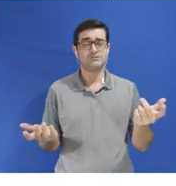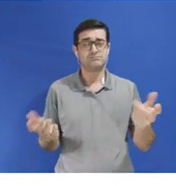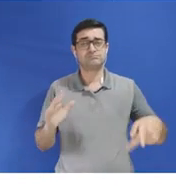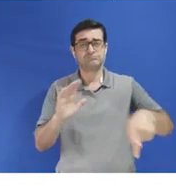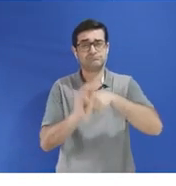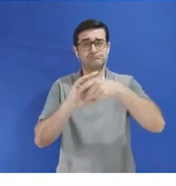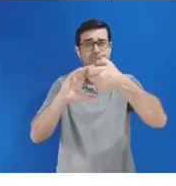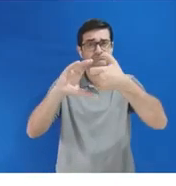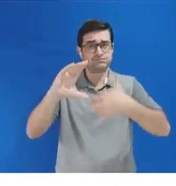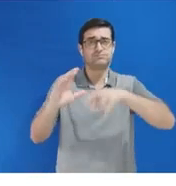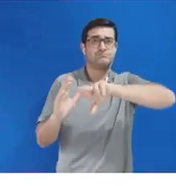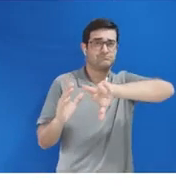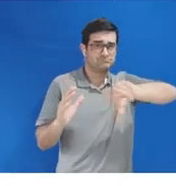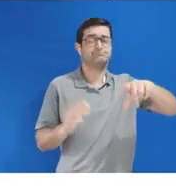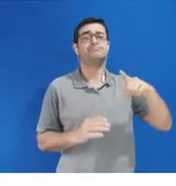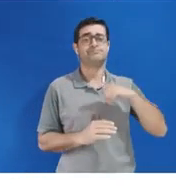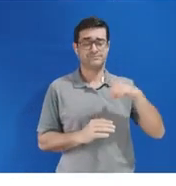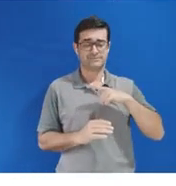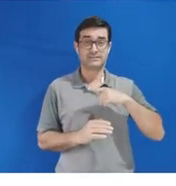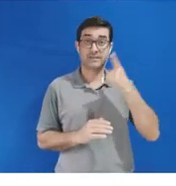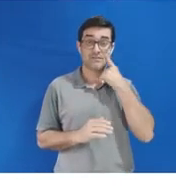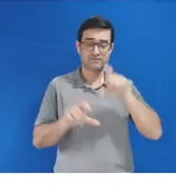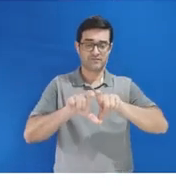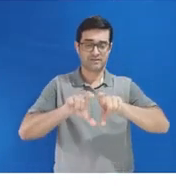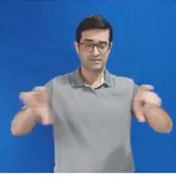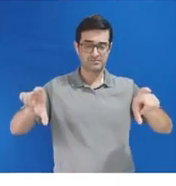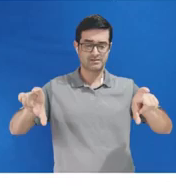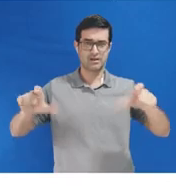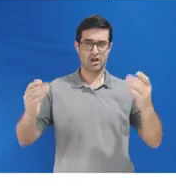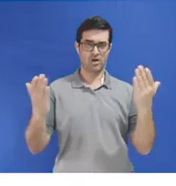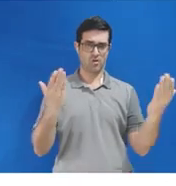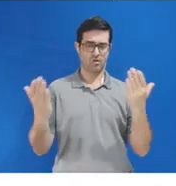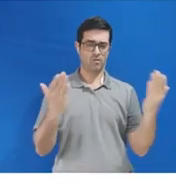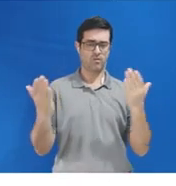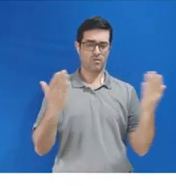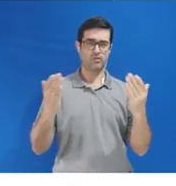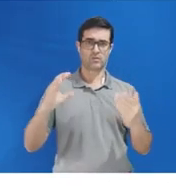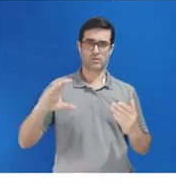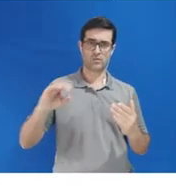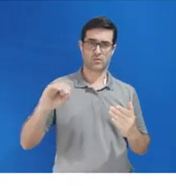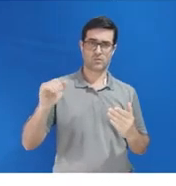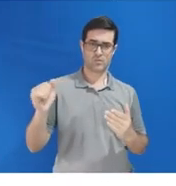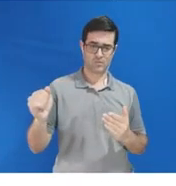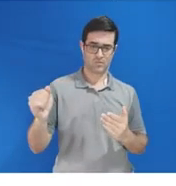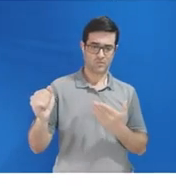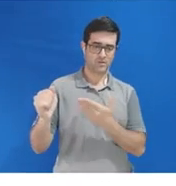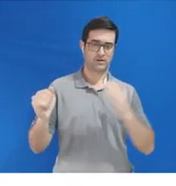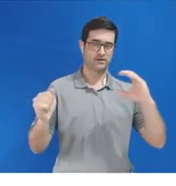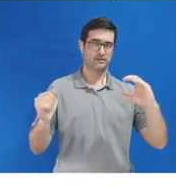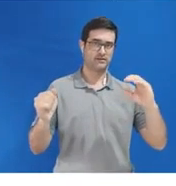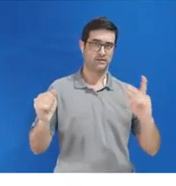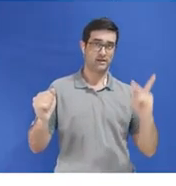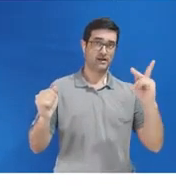propriedades. Por exemplo, se eu pegar a expressão essa e eu consigo comparar essas duas espécies, o óxido de cálcio